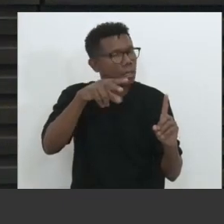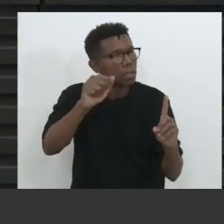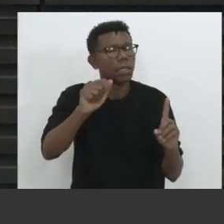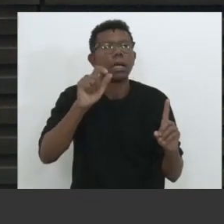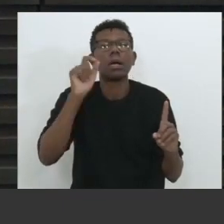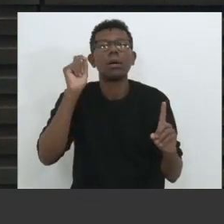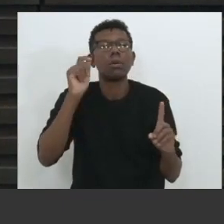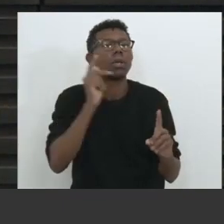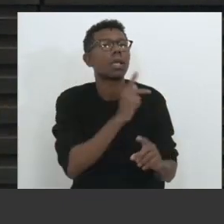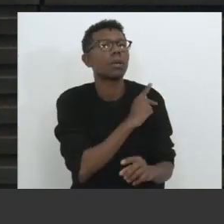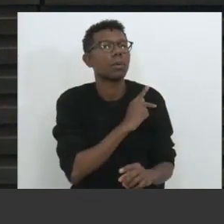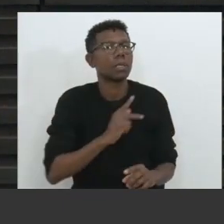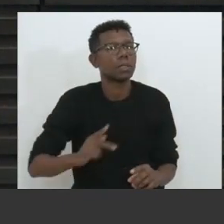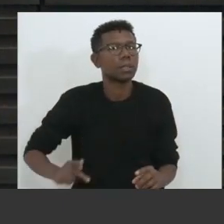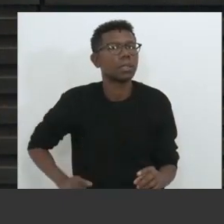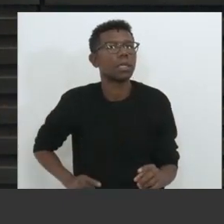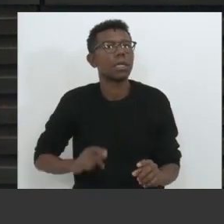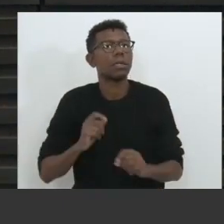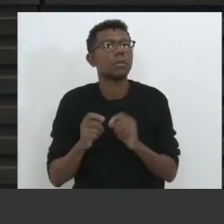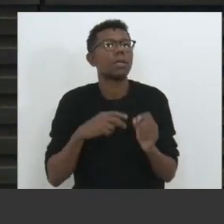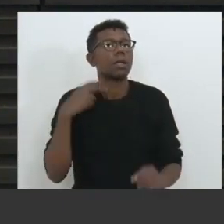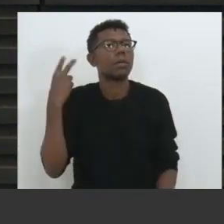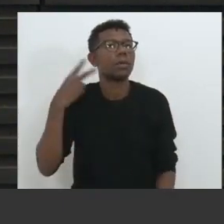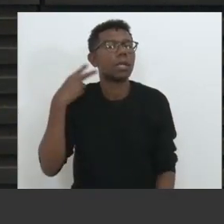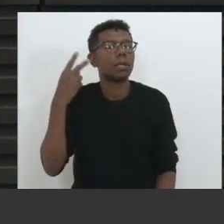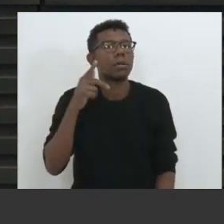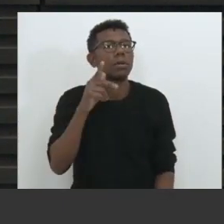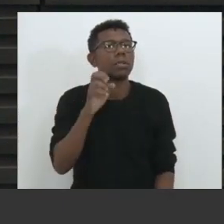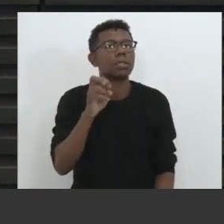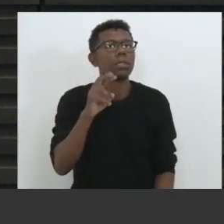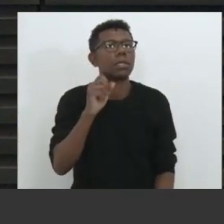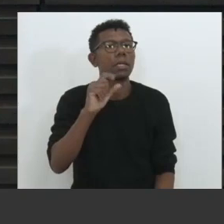convidamos o Excelentíssimo Senhor Vereador Geraldo